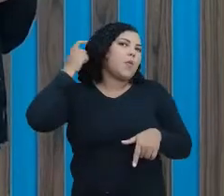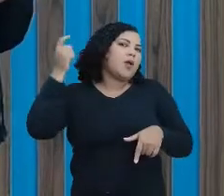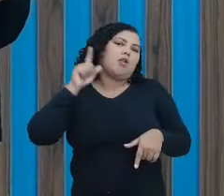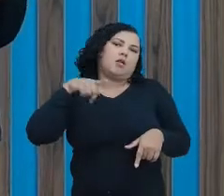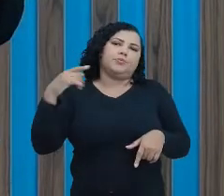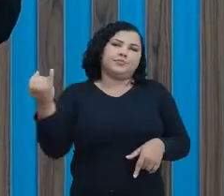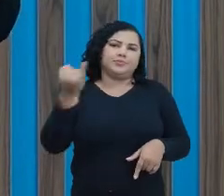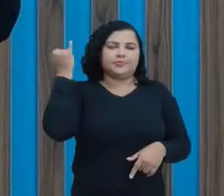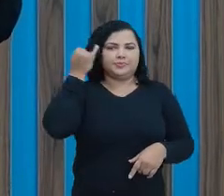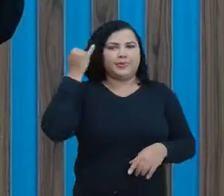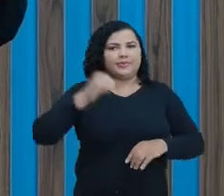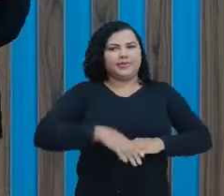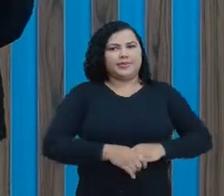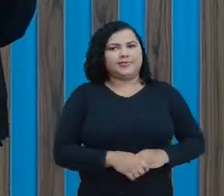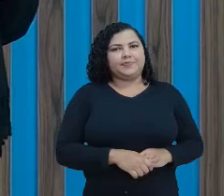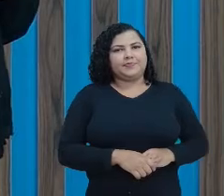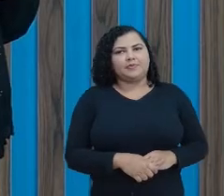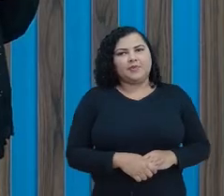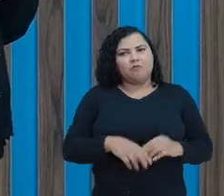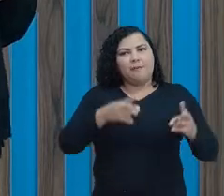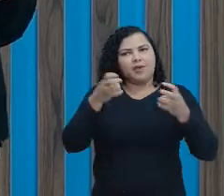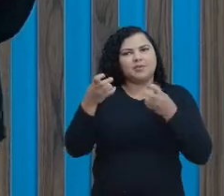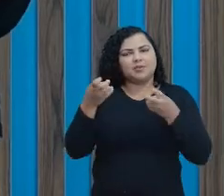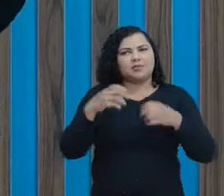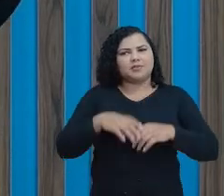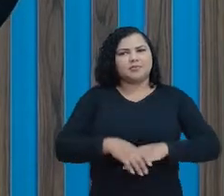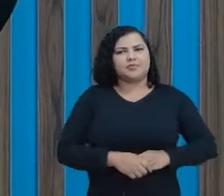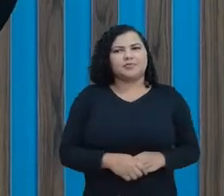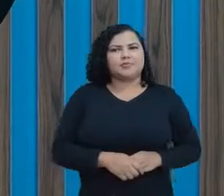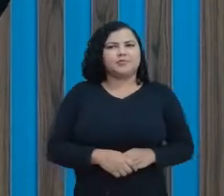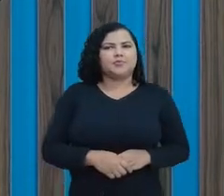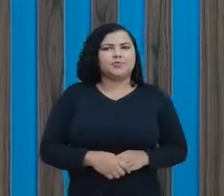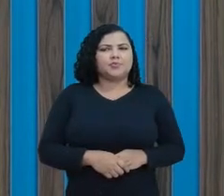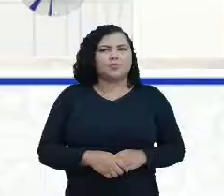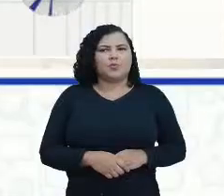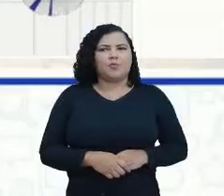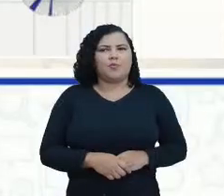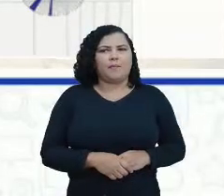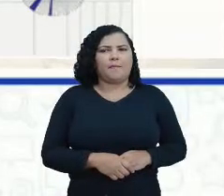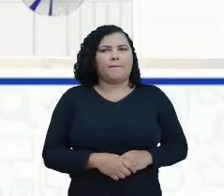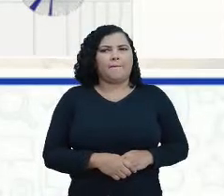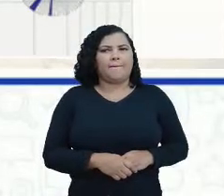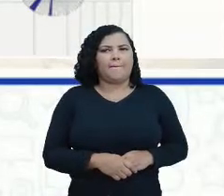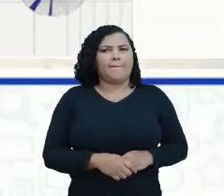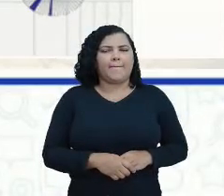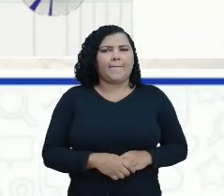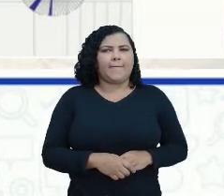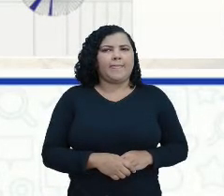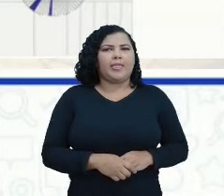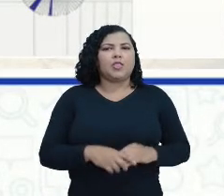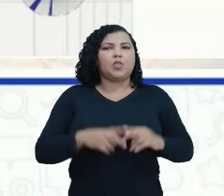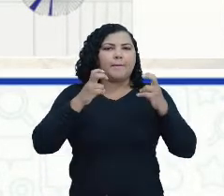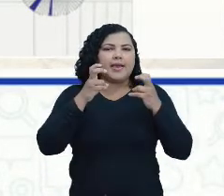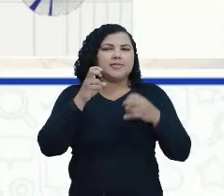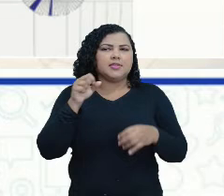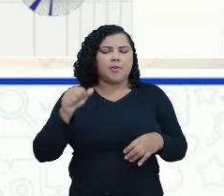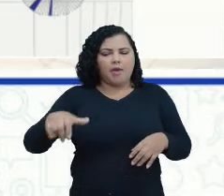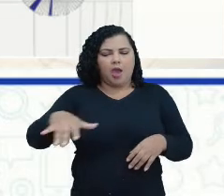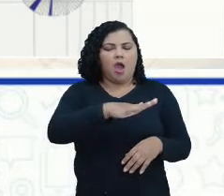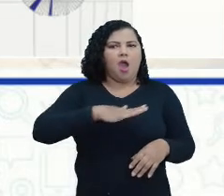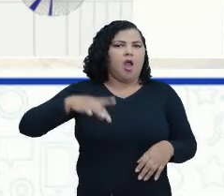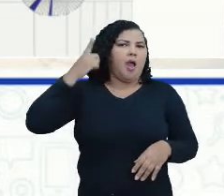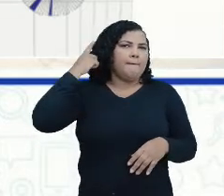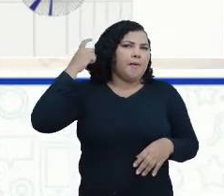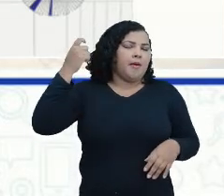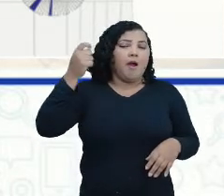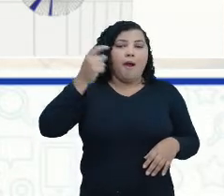é muito importante. Então, vamos ver um pouquinho mais. Aí vocês estão vendo uma representação gráfica de uma paisagem sonora. Uma pessoa